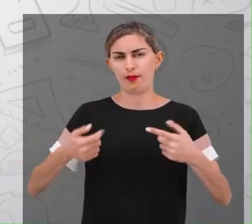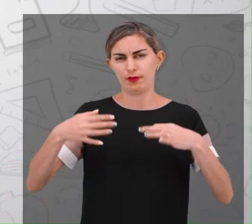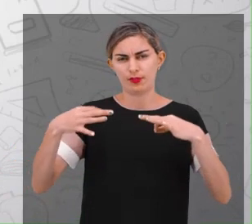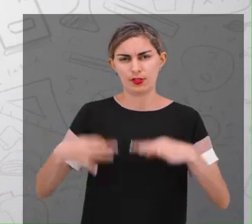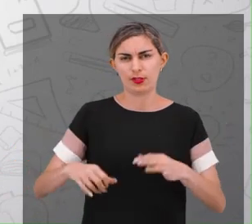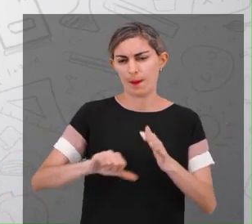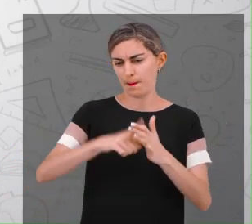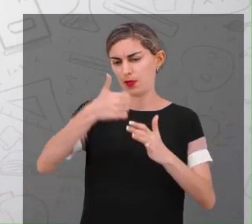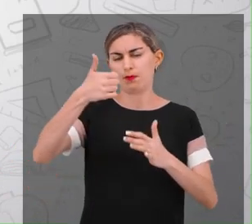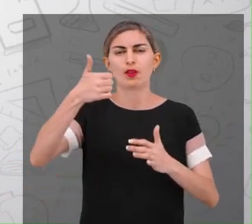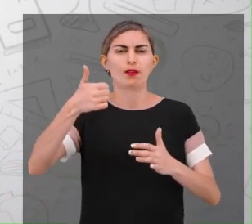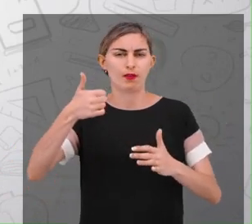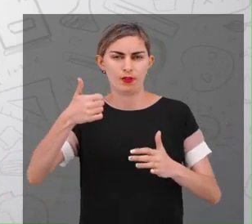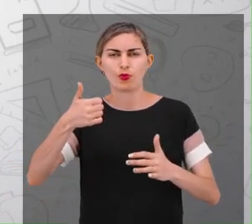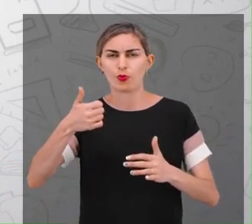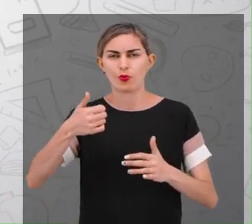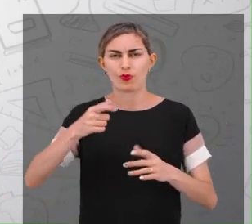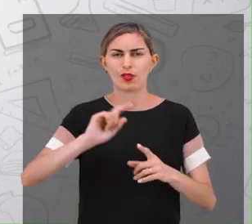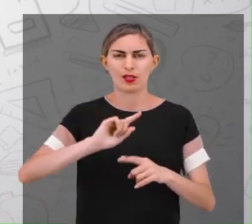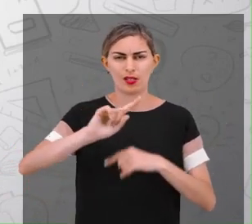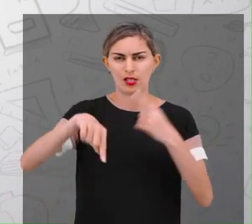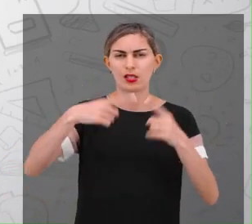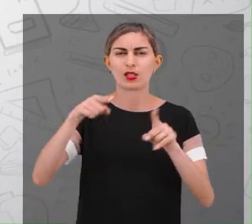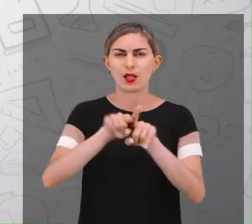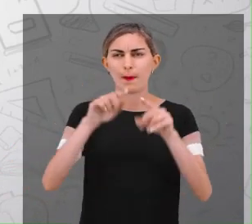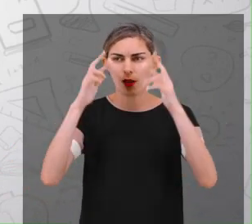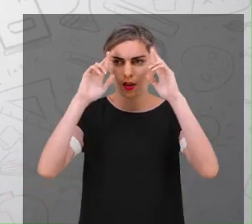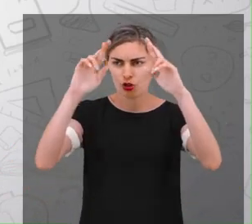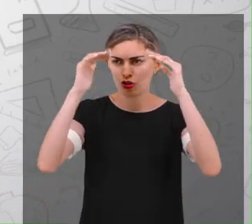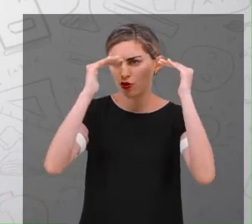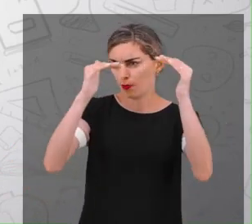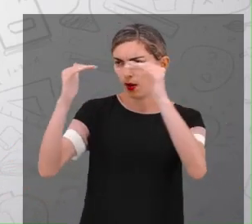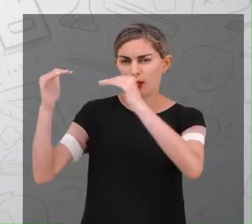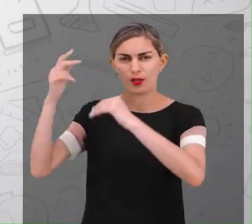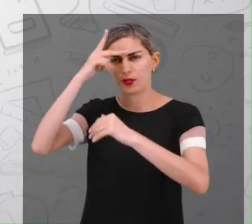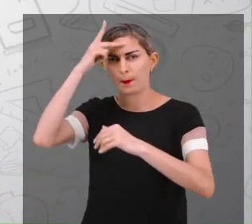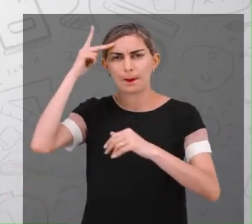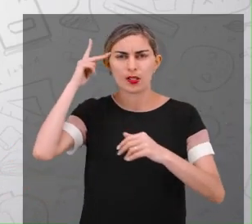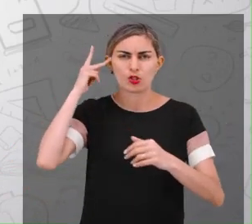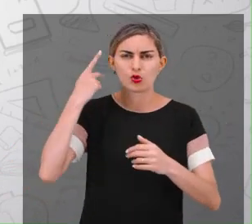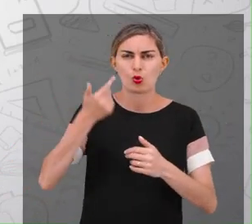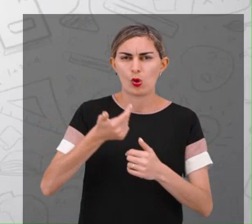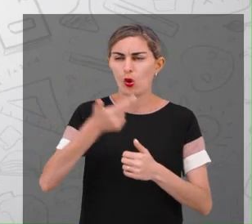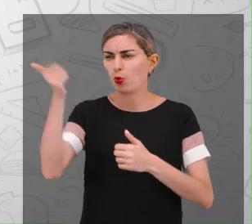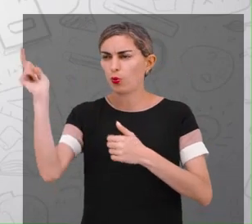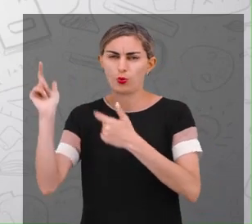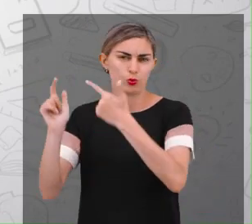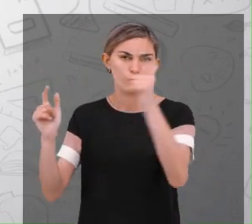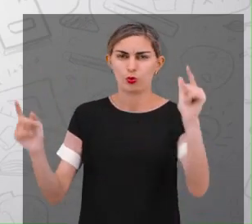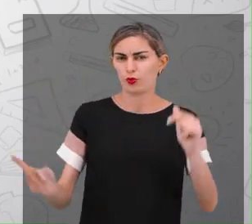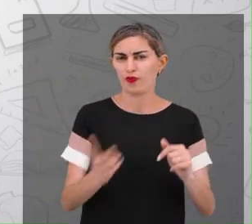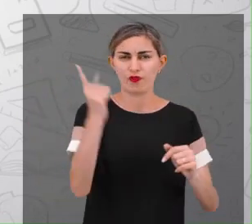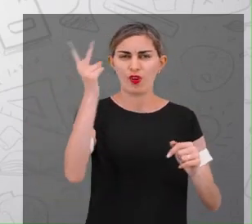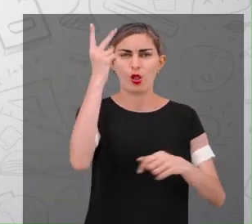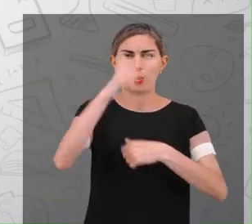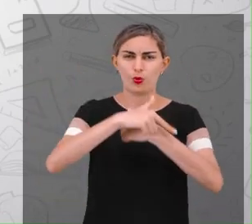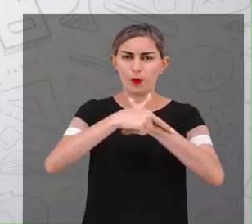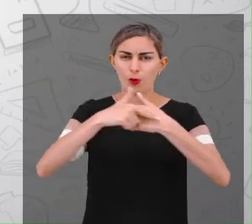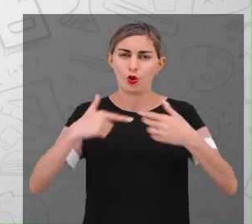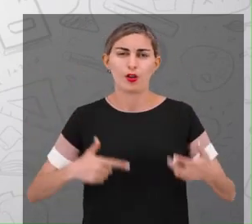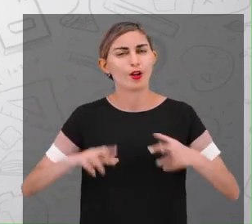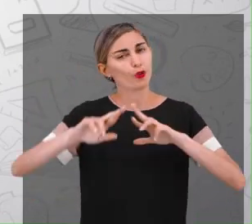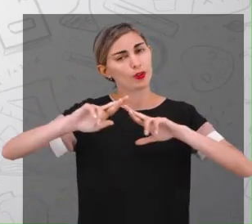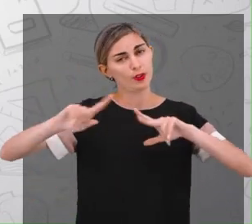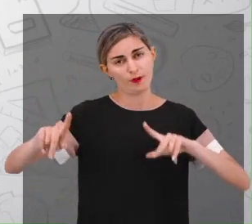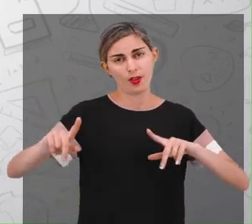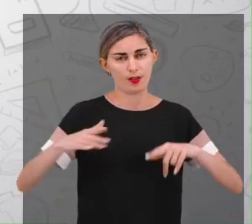em primeiro lugar e, por sua vez, respeita as pessoas que endossam outros valores morais